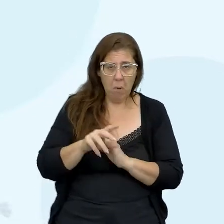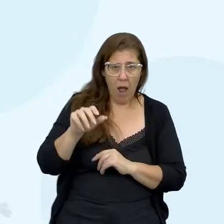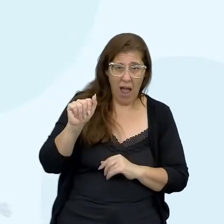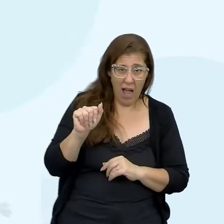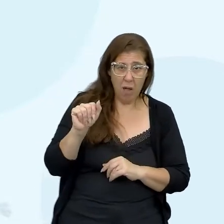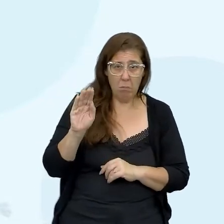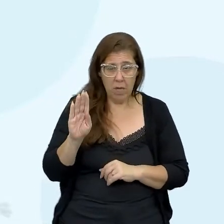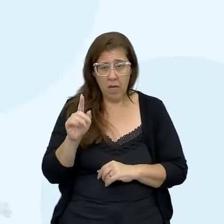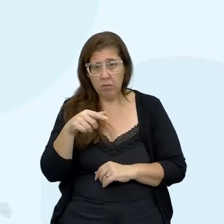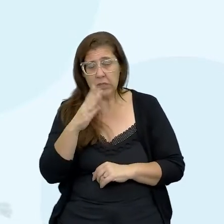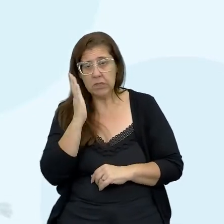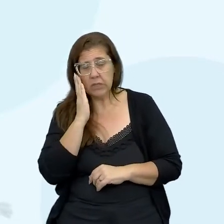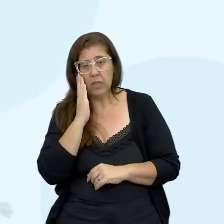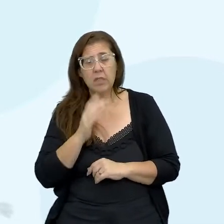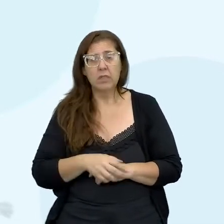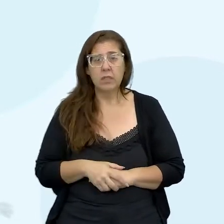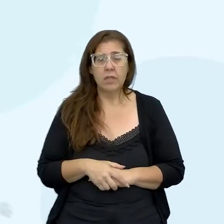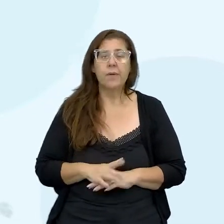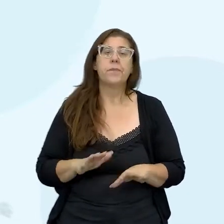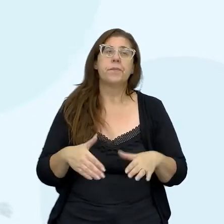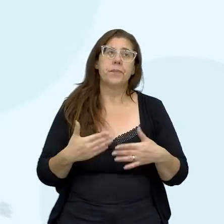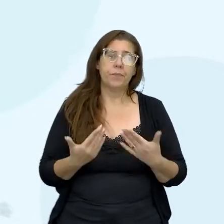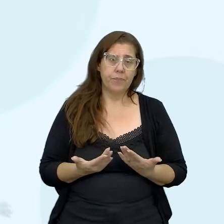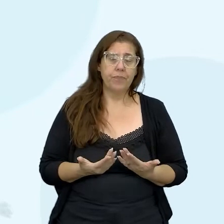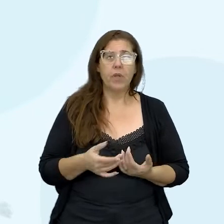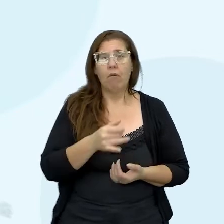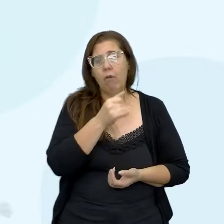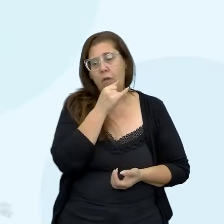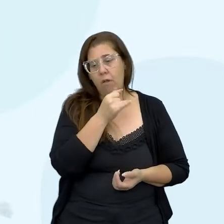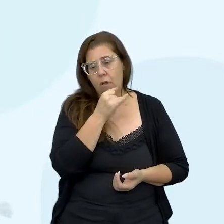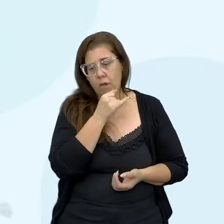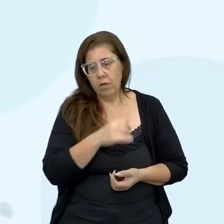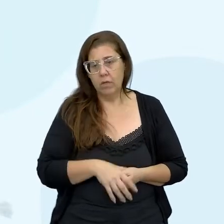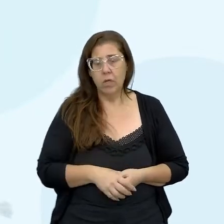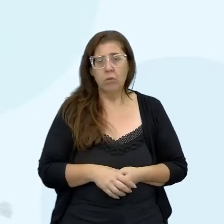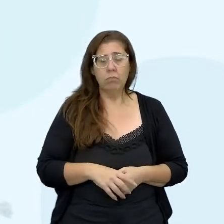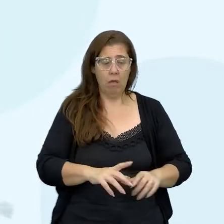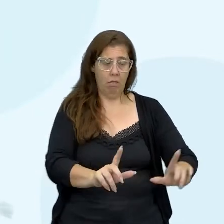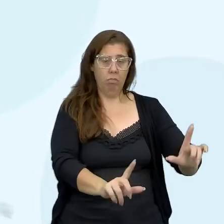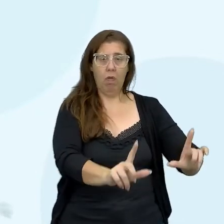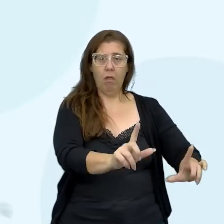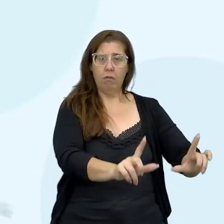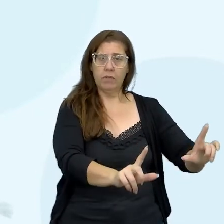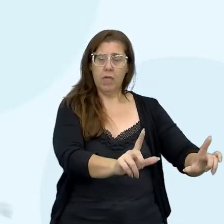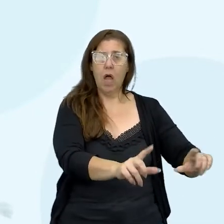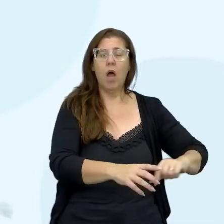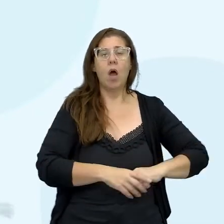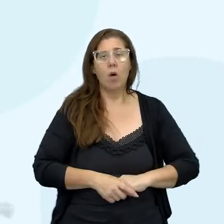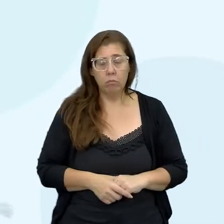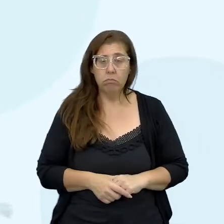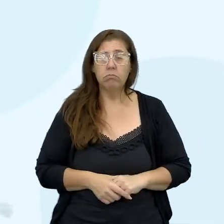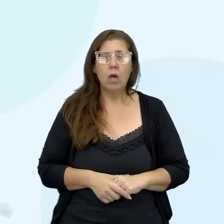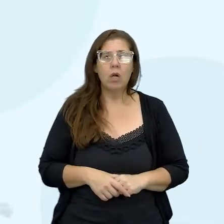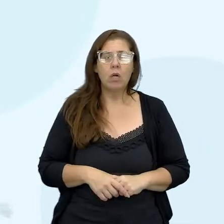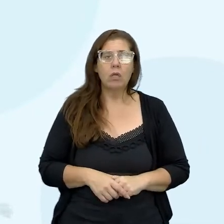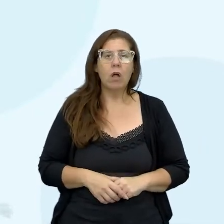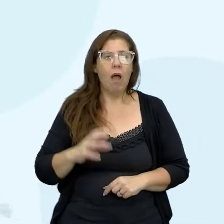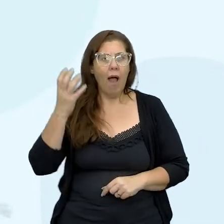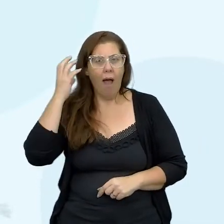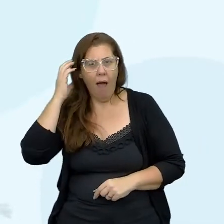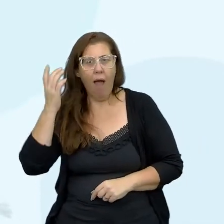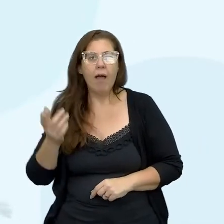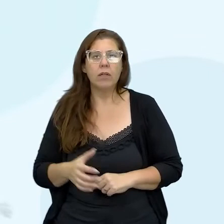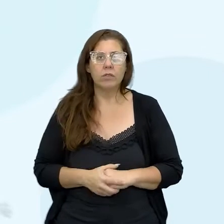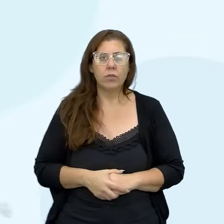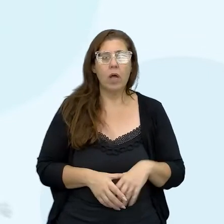A e B, assim que você saiba, então, não? Então, os equipamentos que tem, por exemplo, televisão, né? Aparelhos de som. Eles são